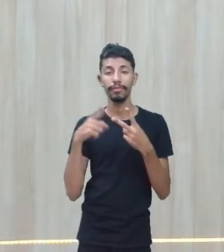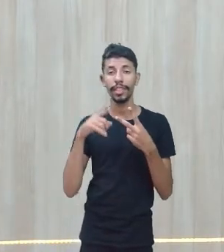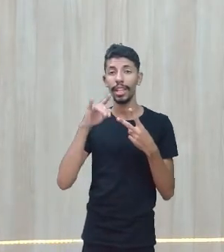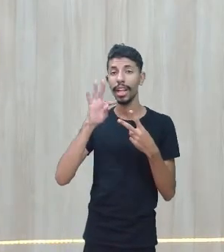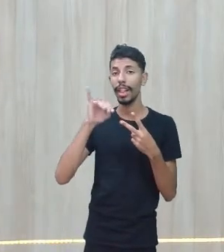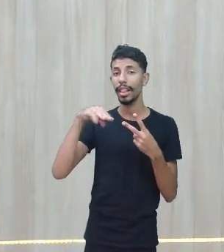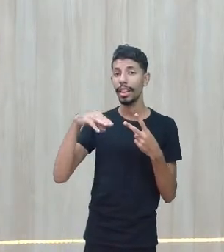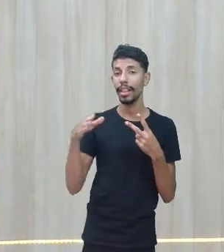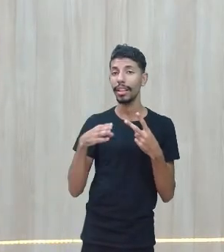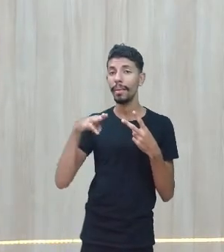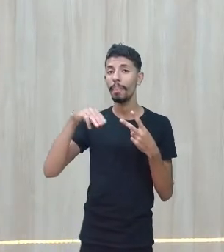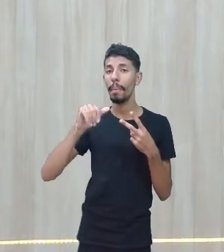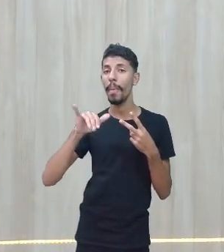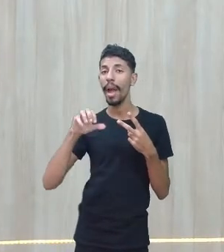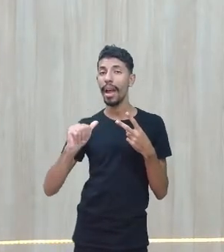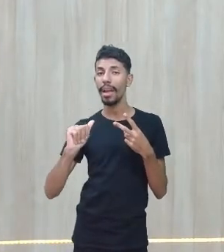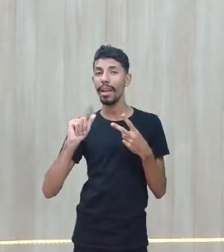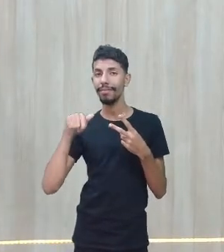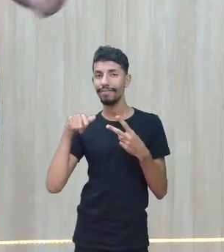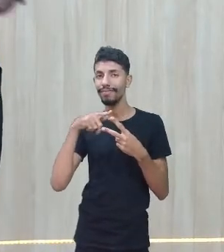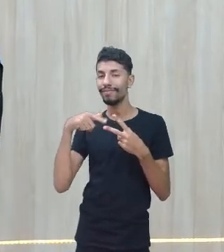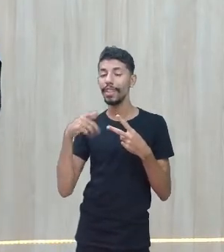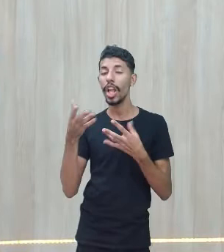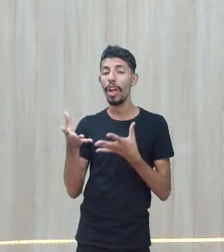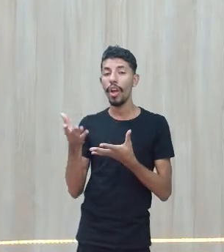Maia, e aí ele começa a incorporar aquelas